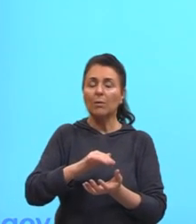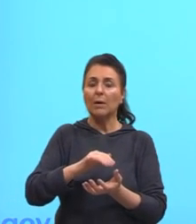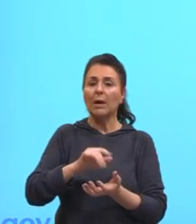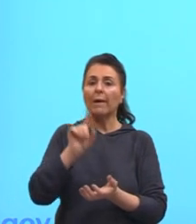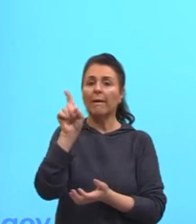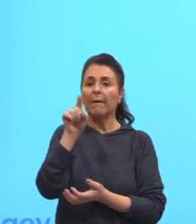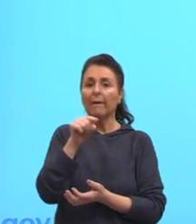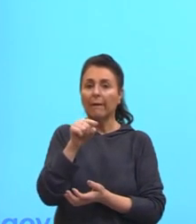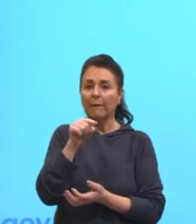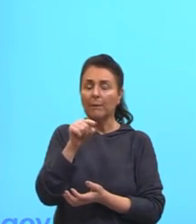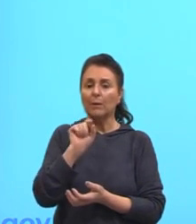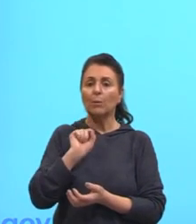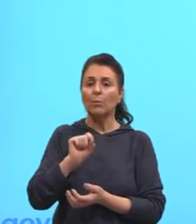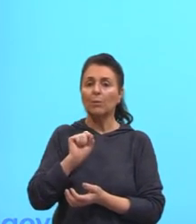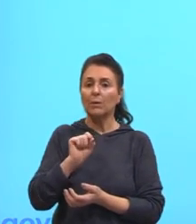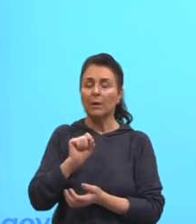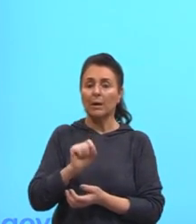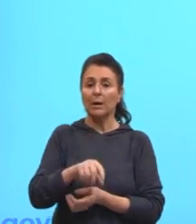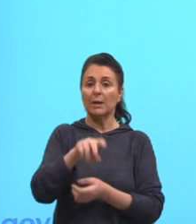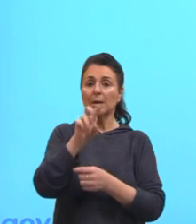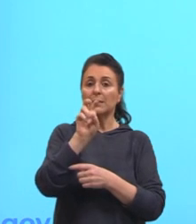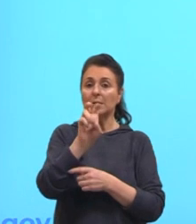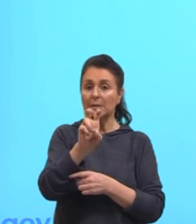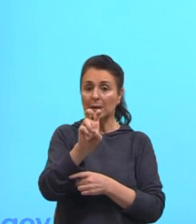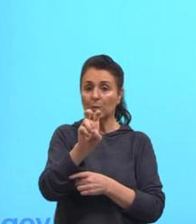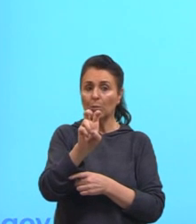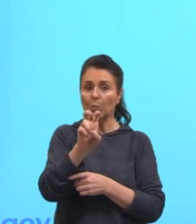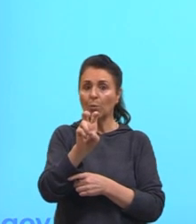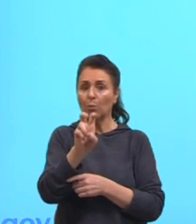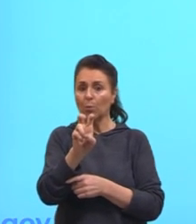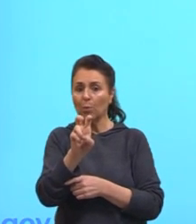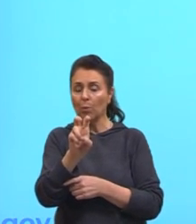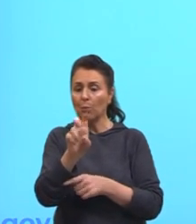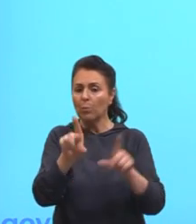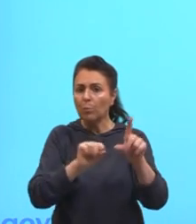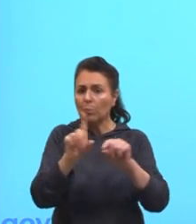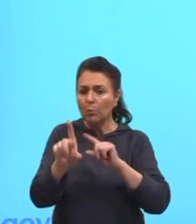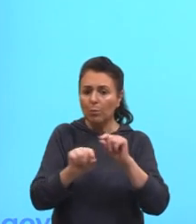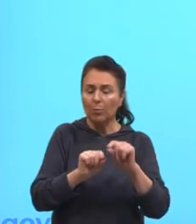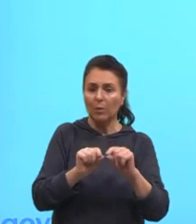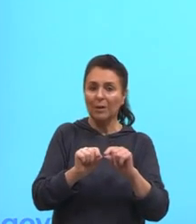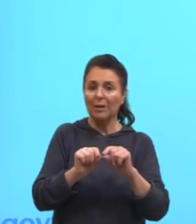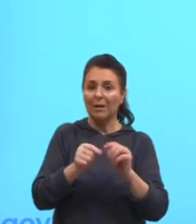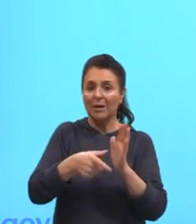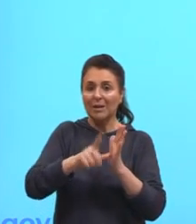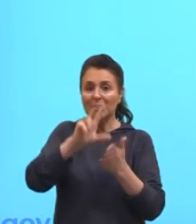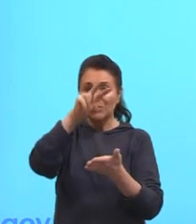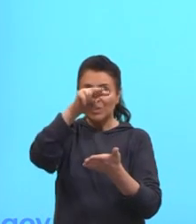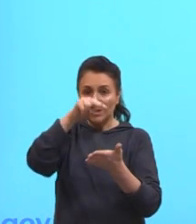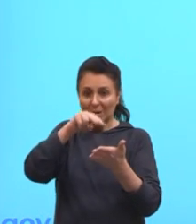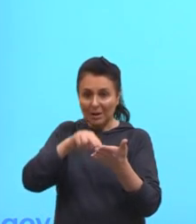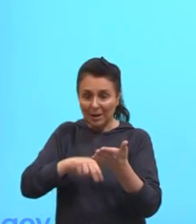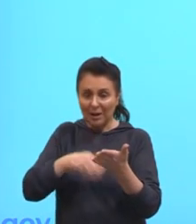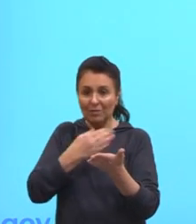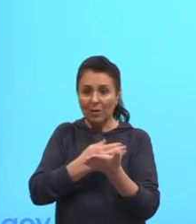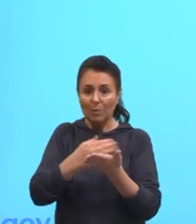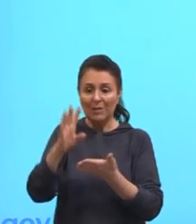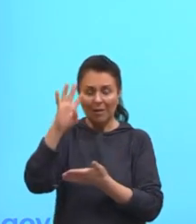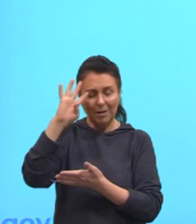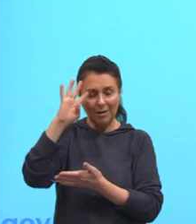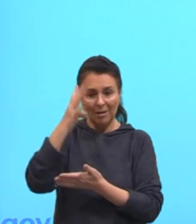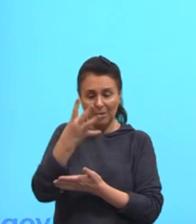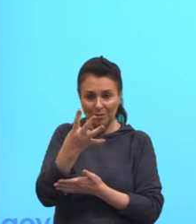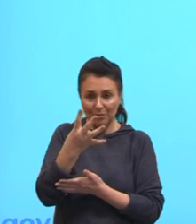calculadora é então nós temos ali cinco alternativas tá Antes de ler ela com vocês eu vou começar a